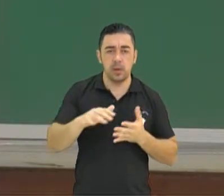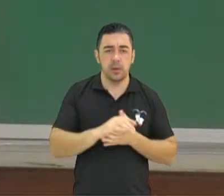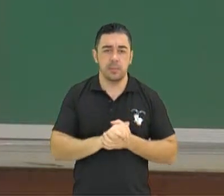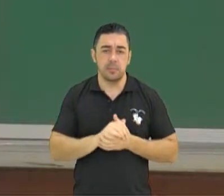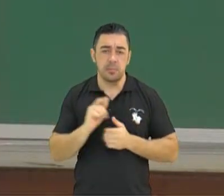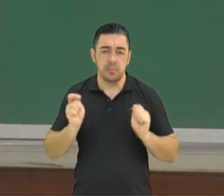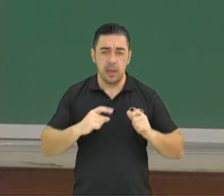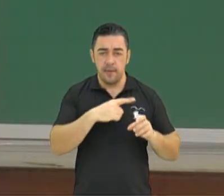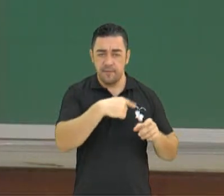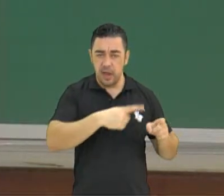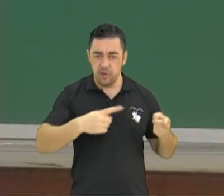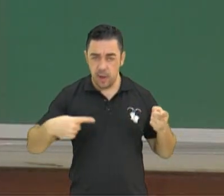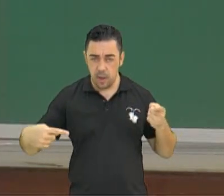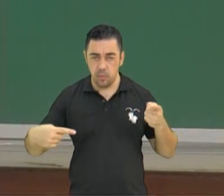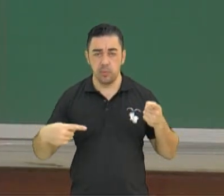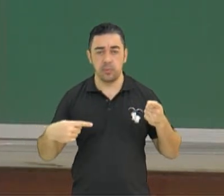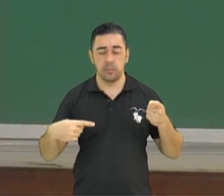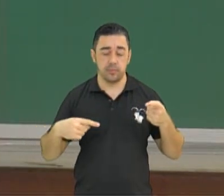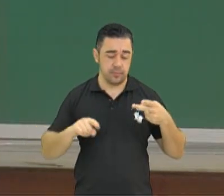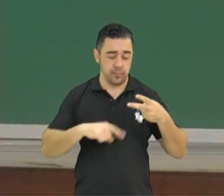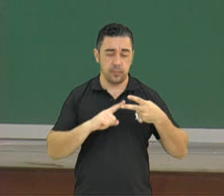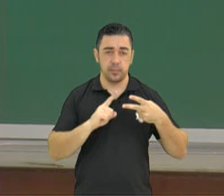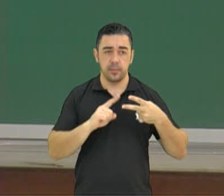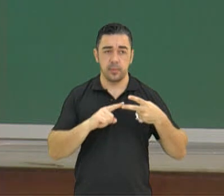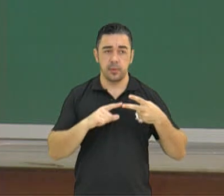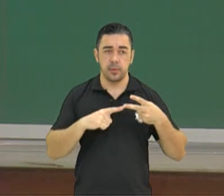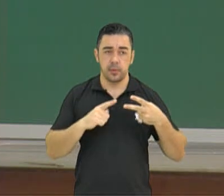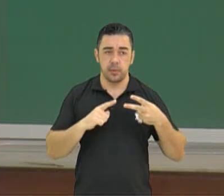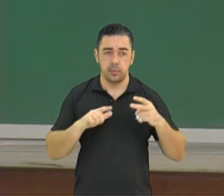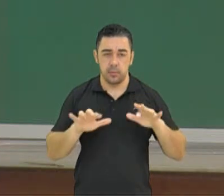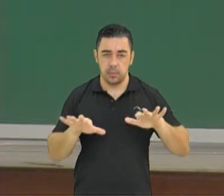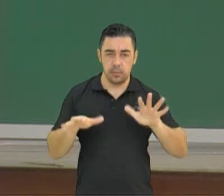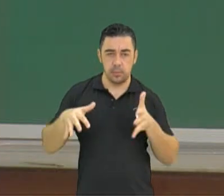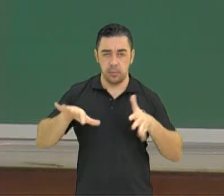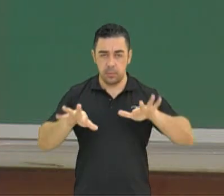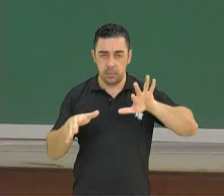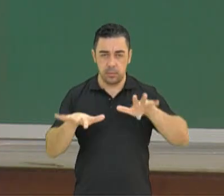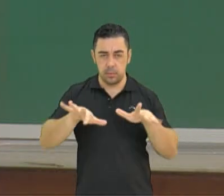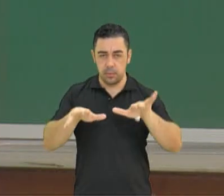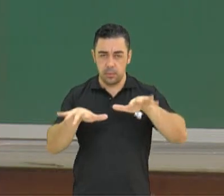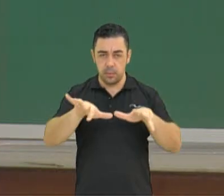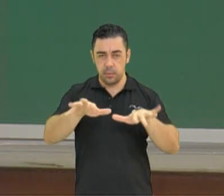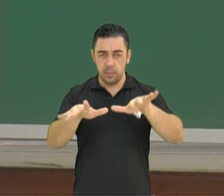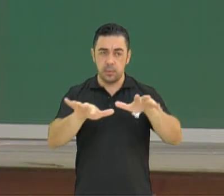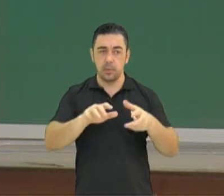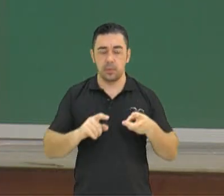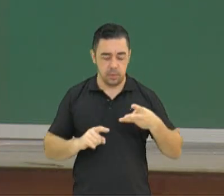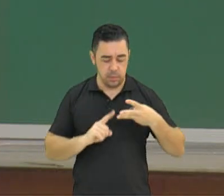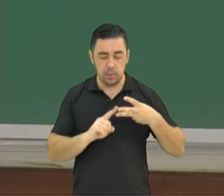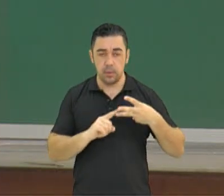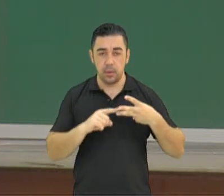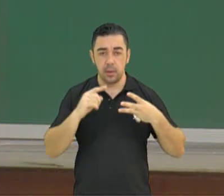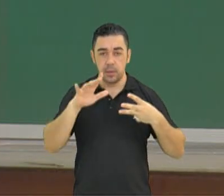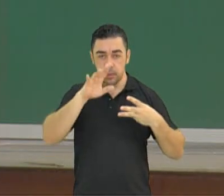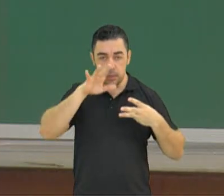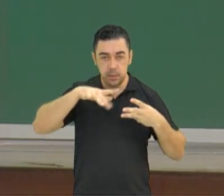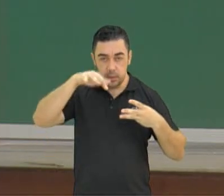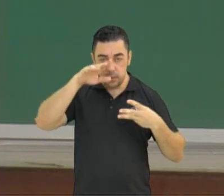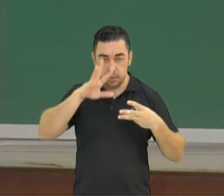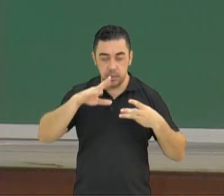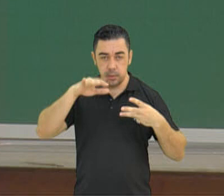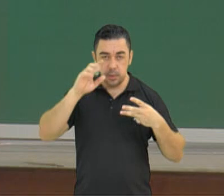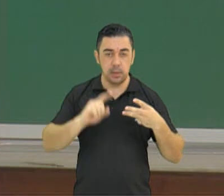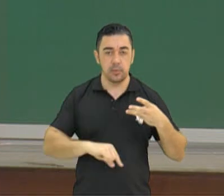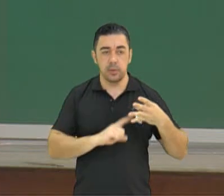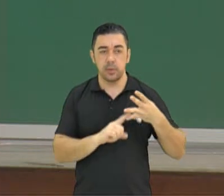locomover por flagelos, os flagelados, risópodos, que são esses pseudópodos ali, né, esses pezinhos falsos, por cílios, e ainda tem aqueles que nem